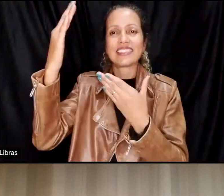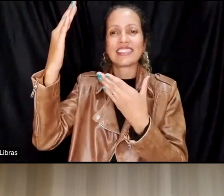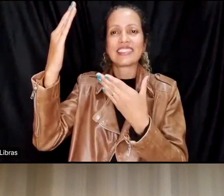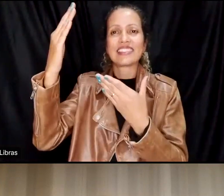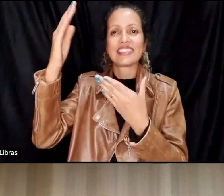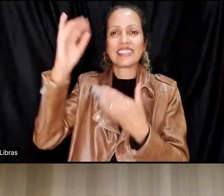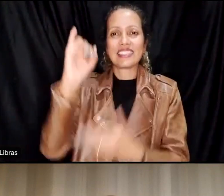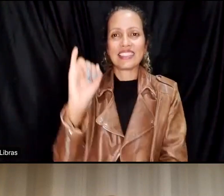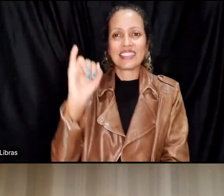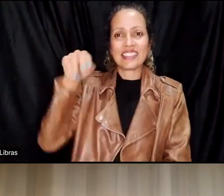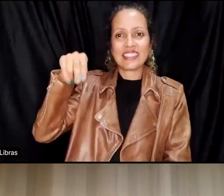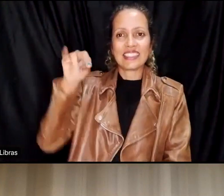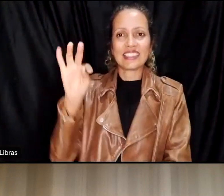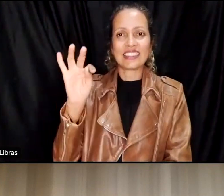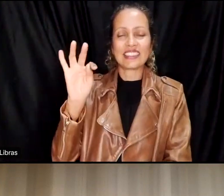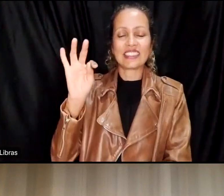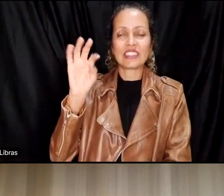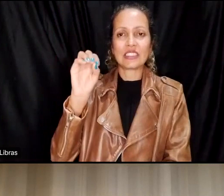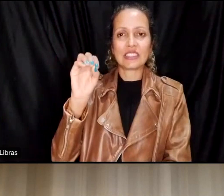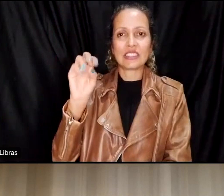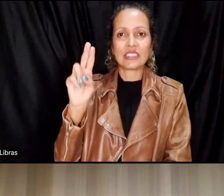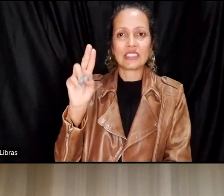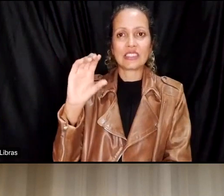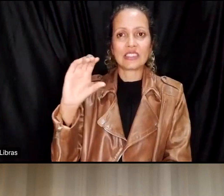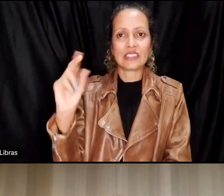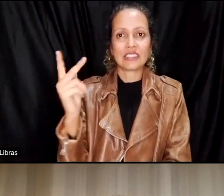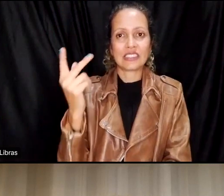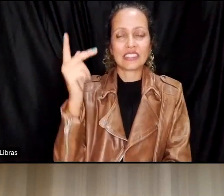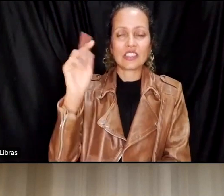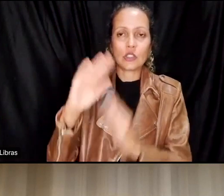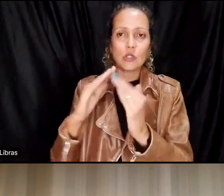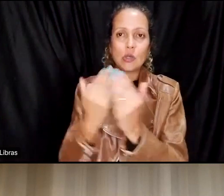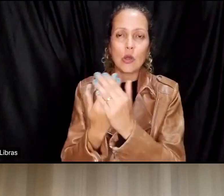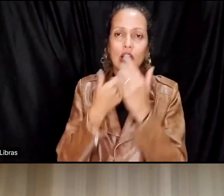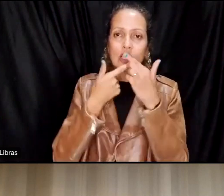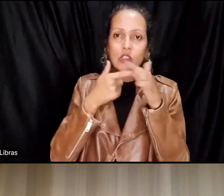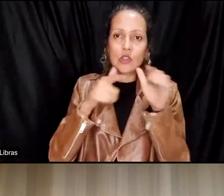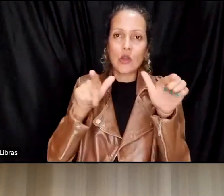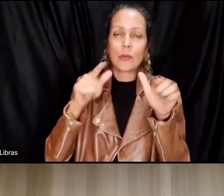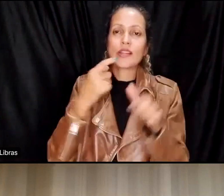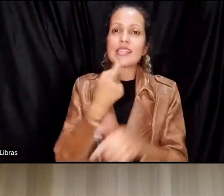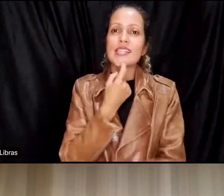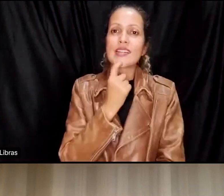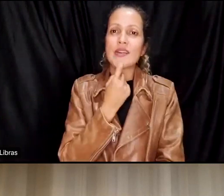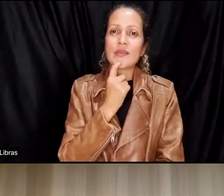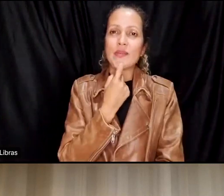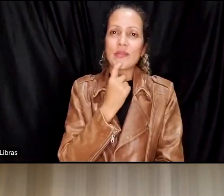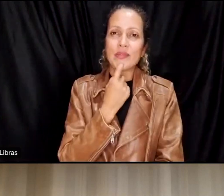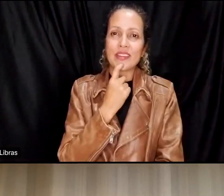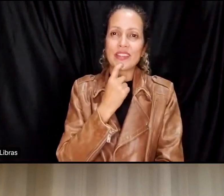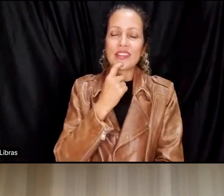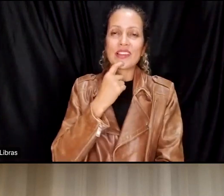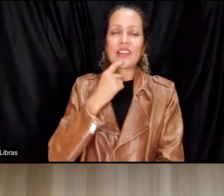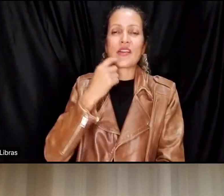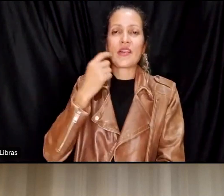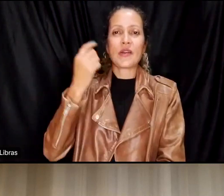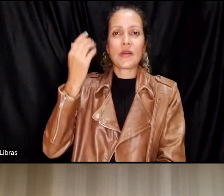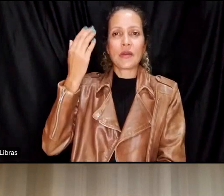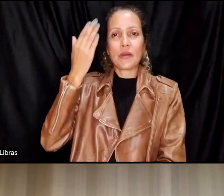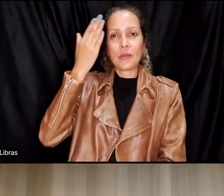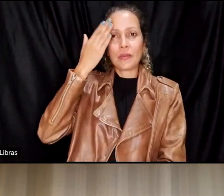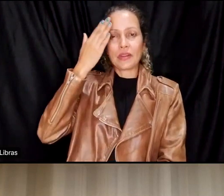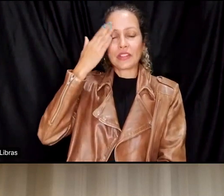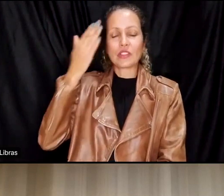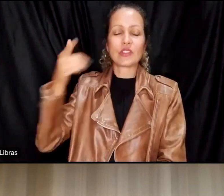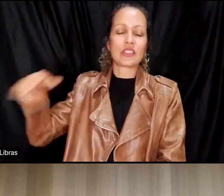a Escola de Diamas de Campinas, localizada em Barão Geraldo. E a Intaut, ela proporciona aulas superinterativas para